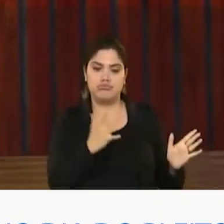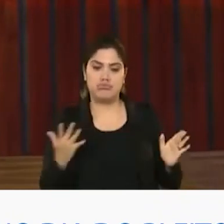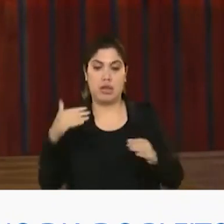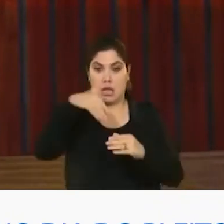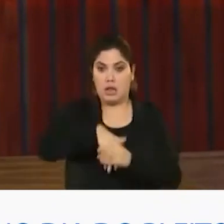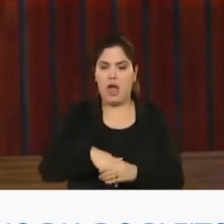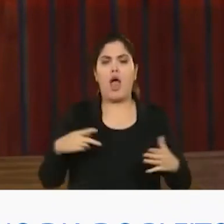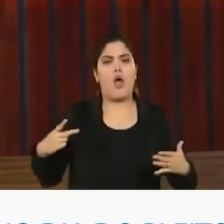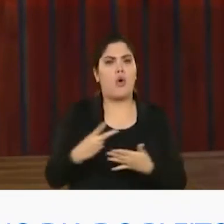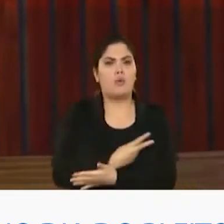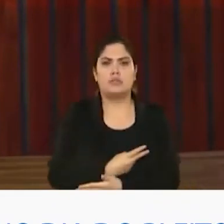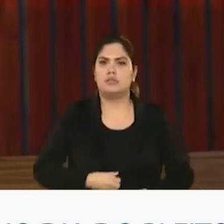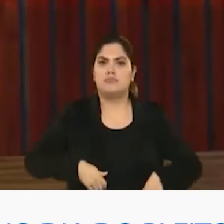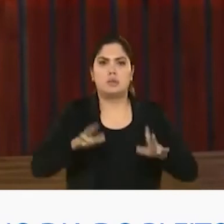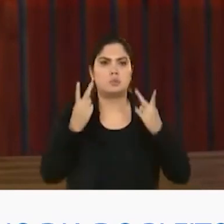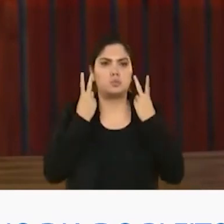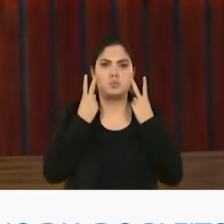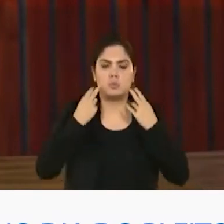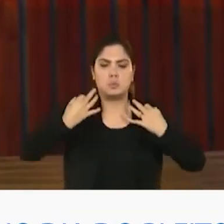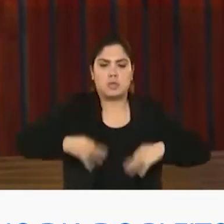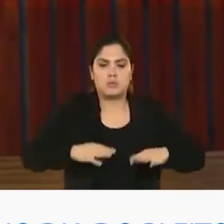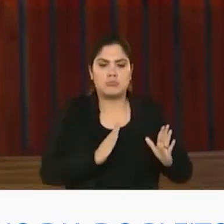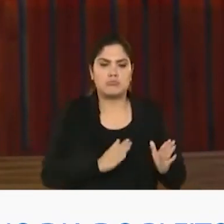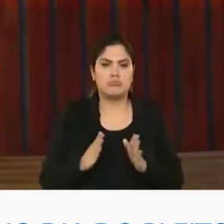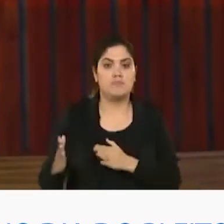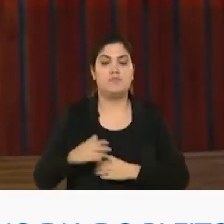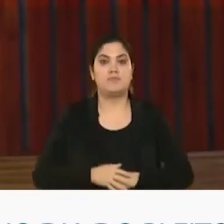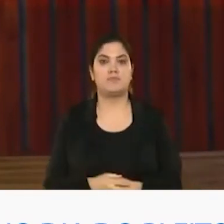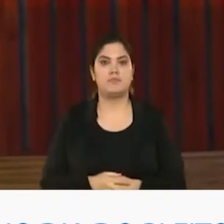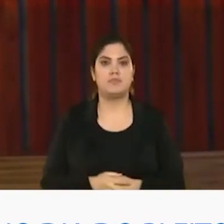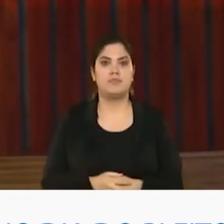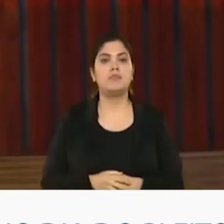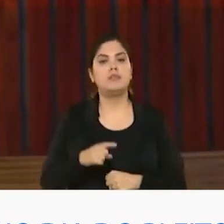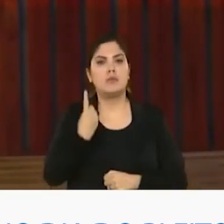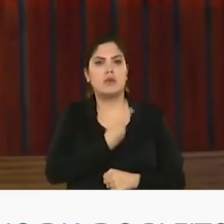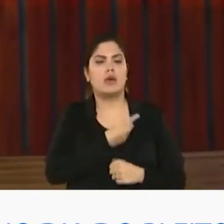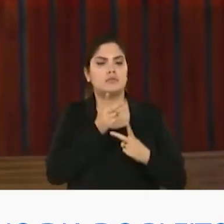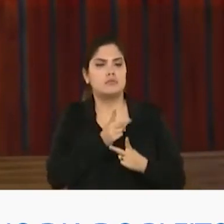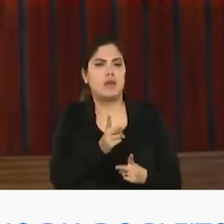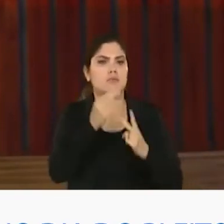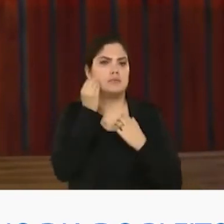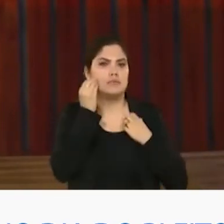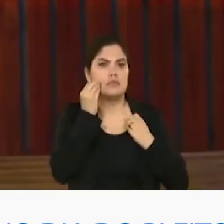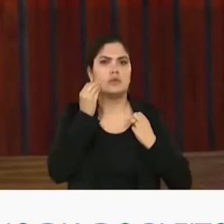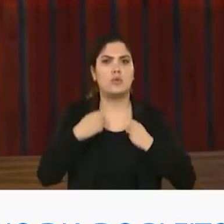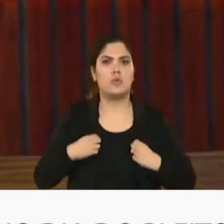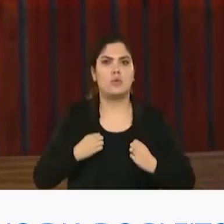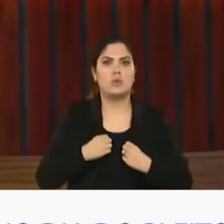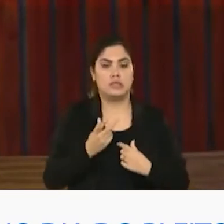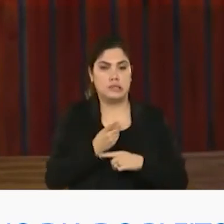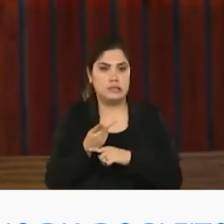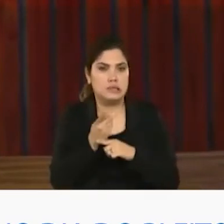transcorra na mais absoluta ordem. Então, é a busca que nós temos hoje como auxiliares